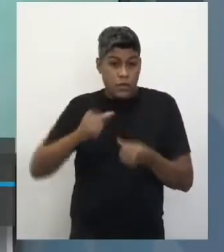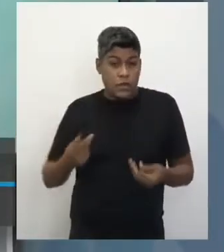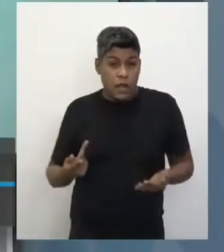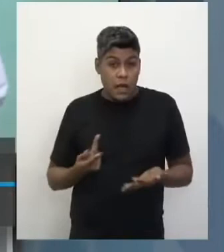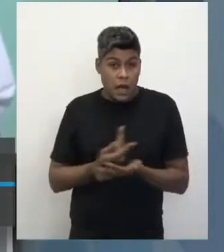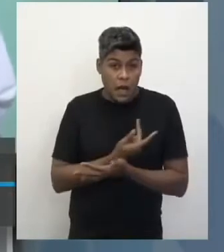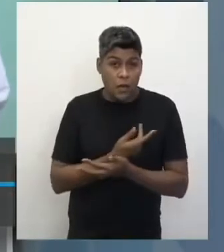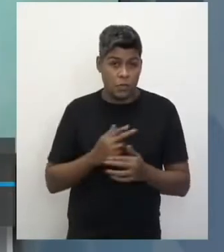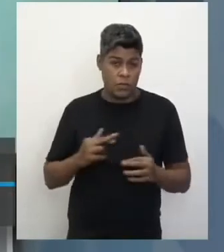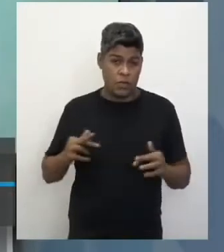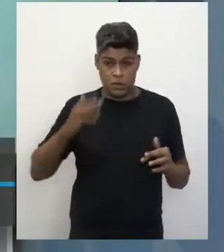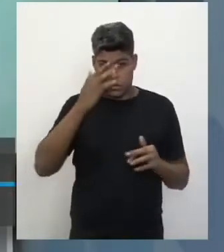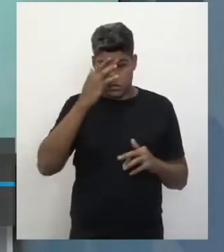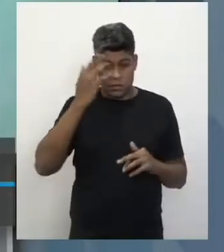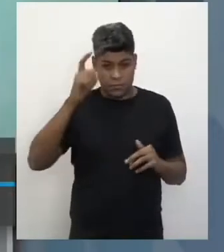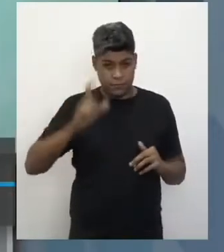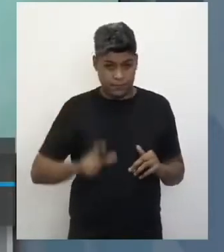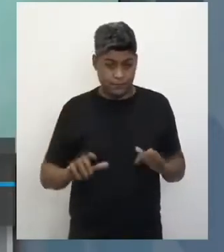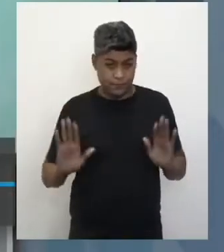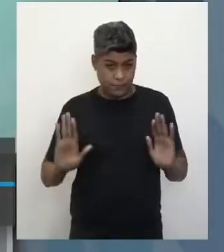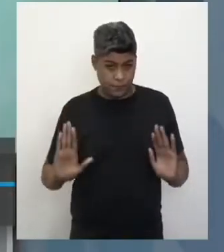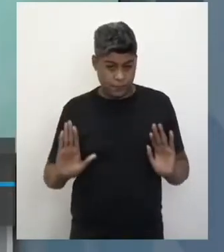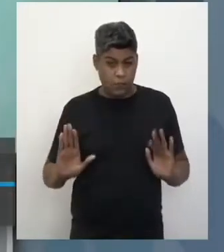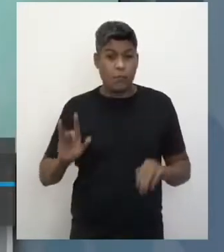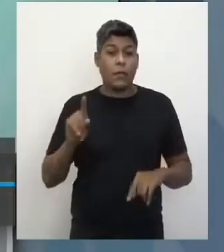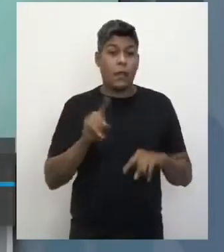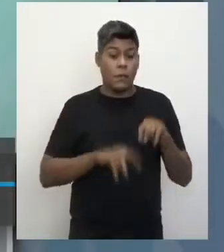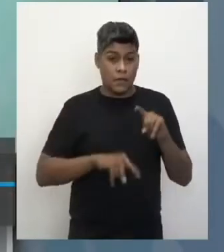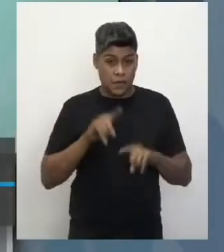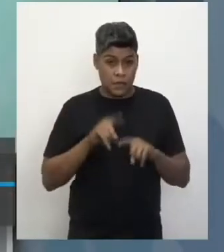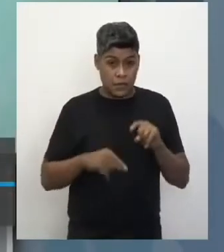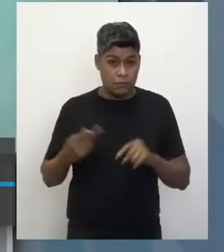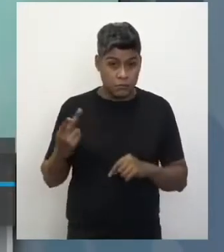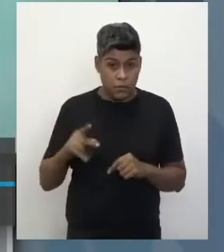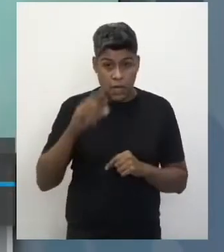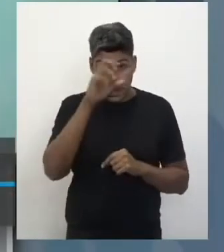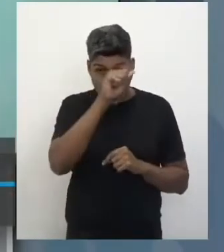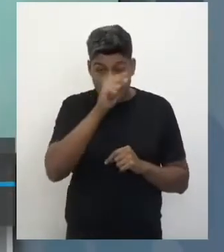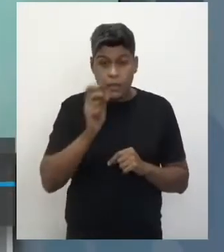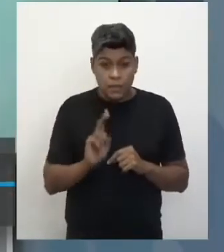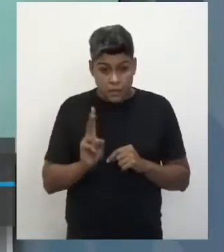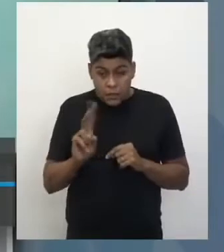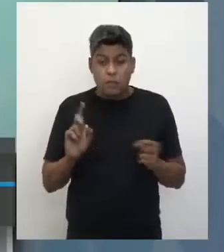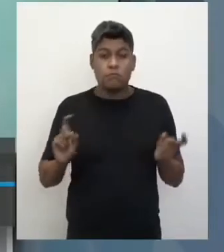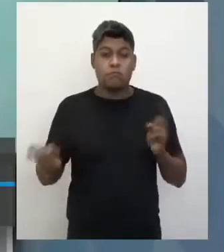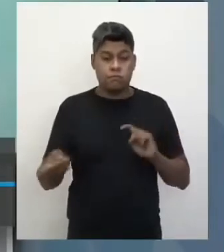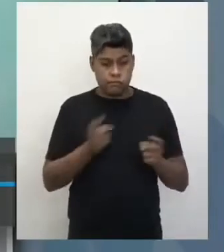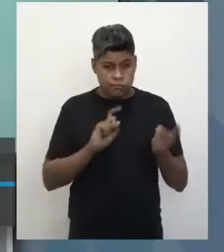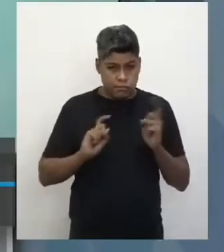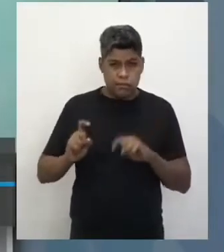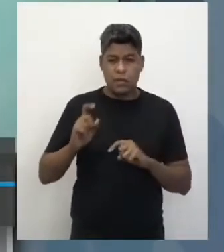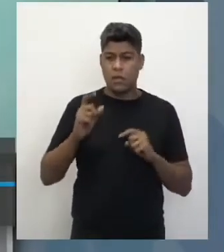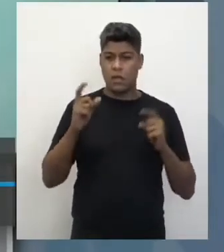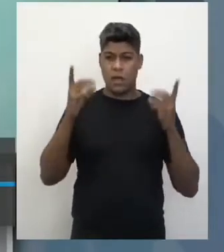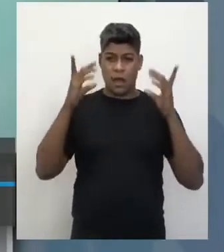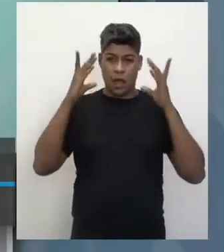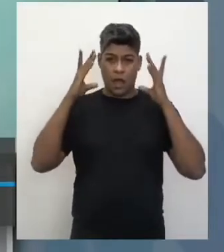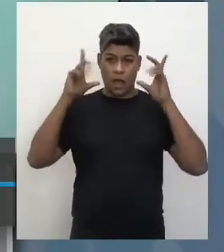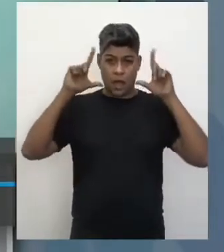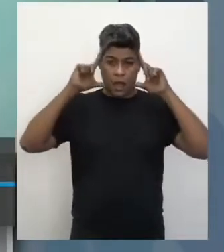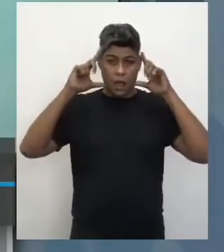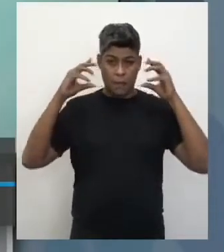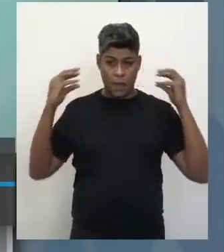com os seres vivos. Pois bem, o material de vocês, né, o Aprender Sempre, ele discute lá, Lamarck e Darwin. Eu